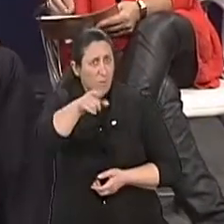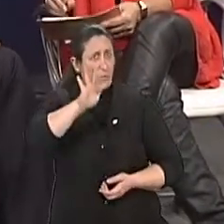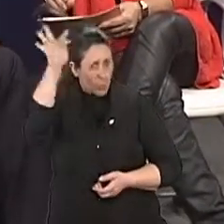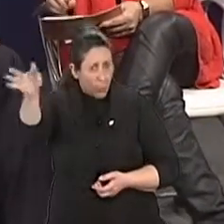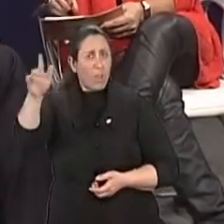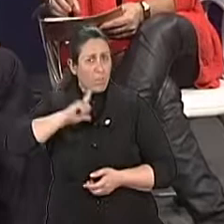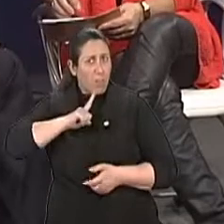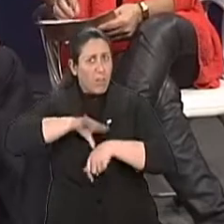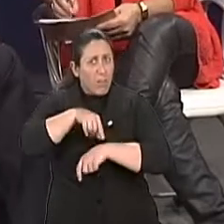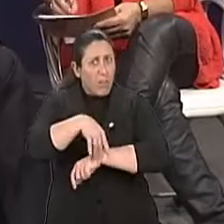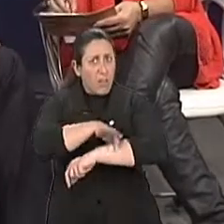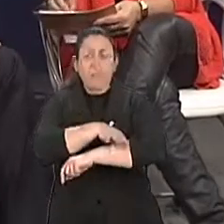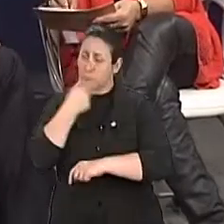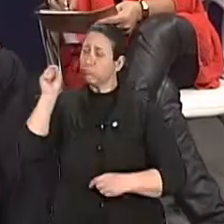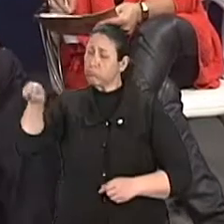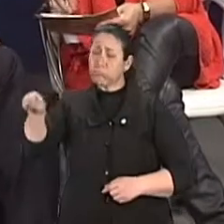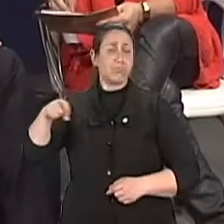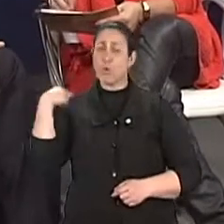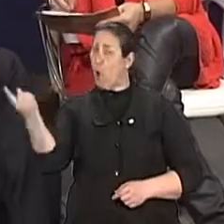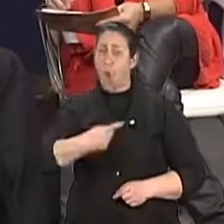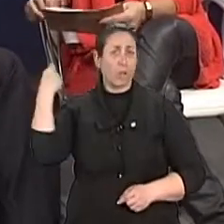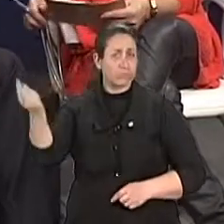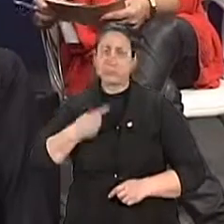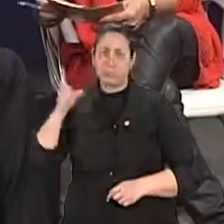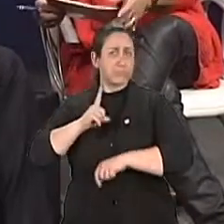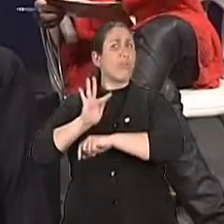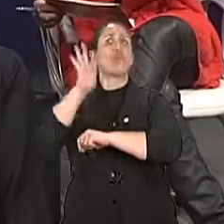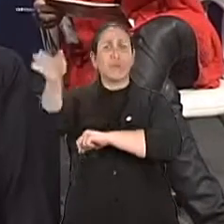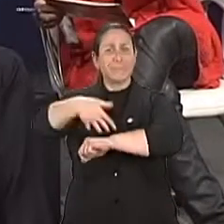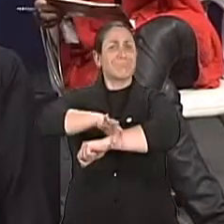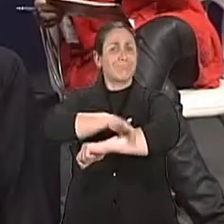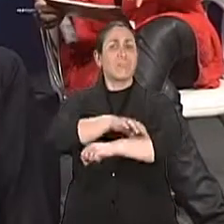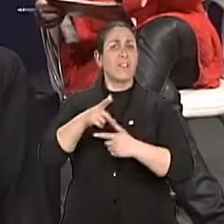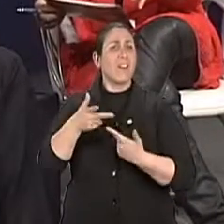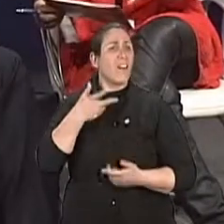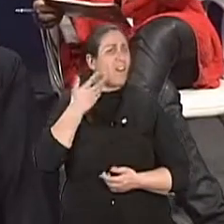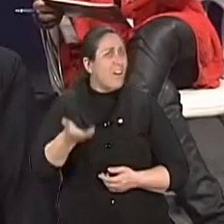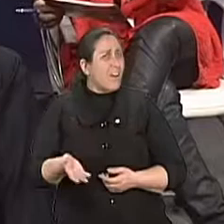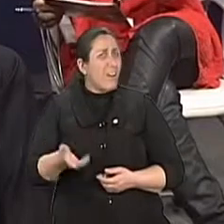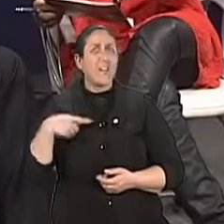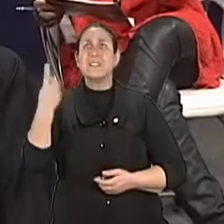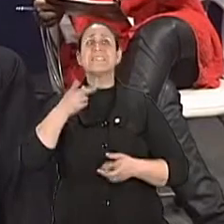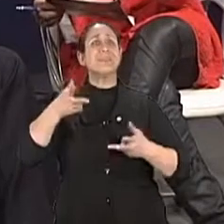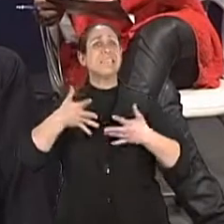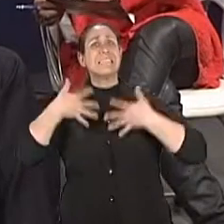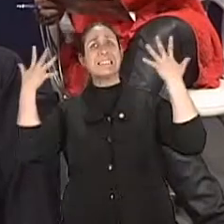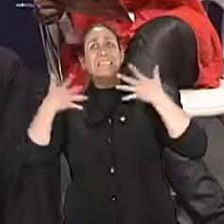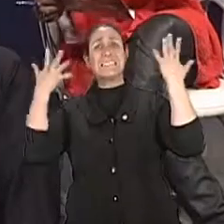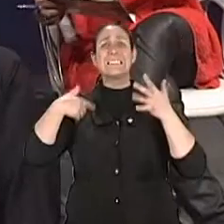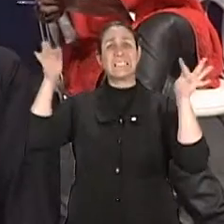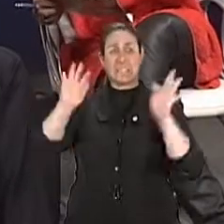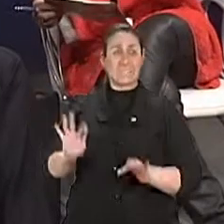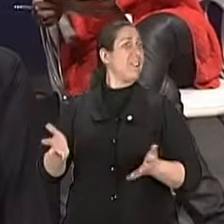bom, então já e vou eu me... também. Então vou me cuidar muito mais. É. Porque aí, ó, e com todo o bom humor que a gente tem que ter, é claro, né? Tem